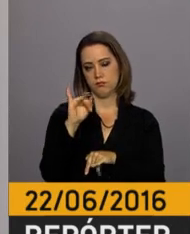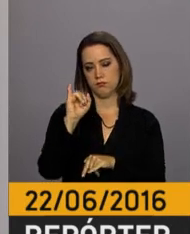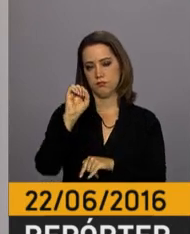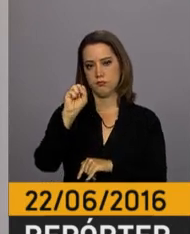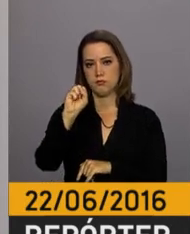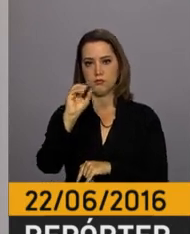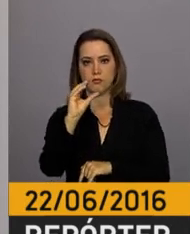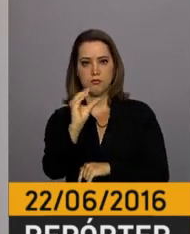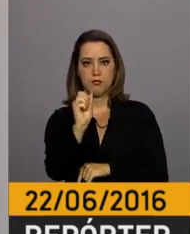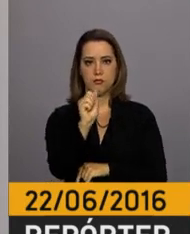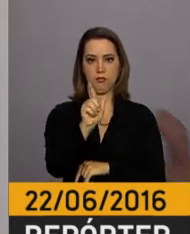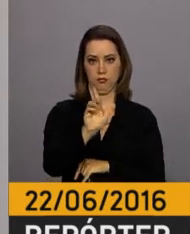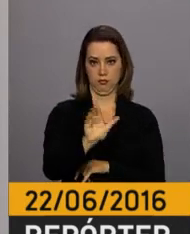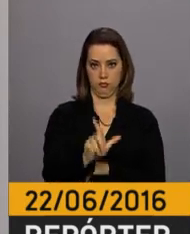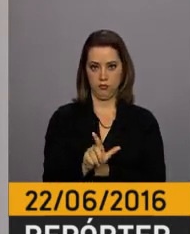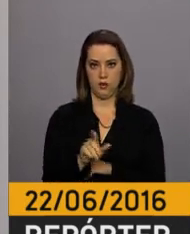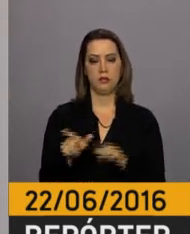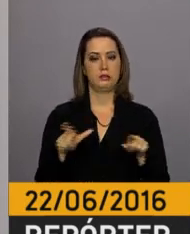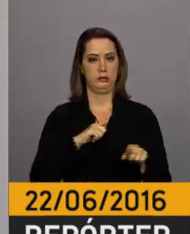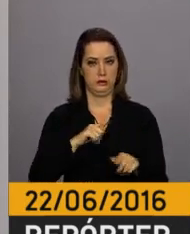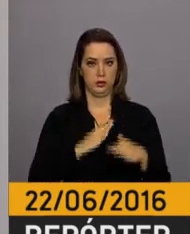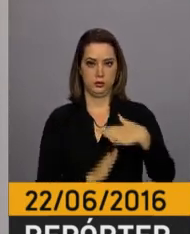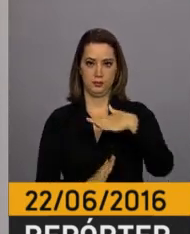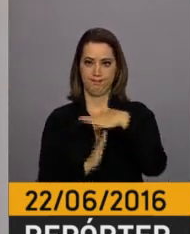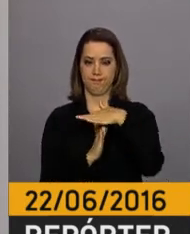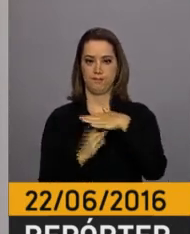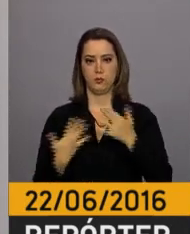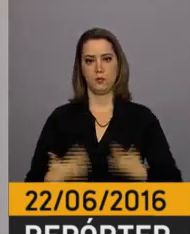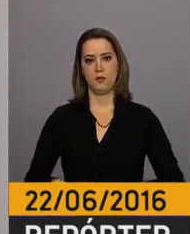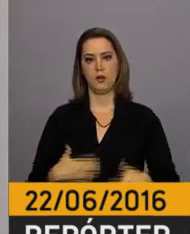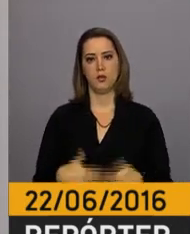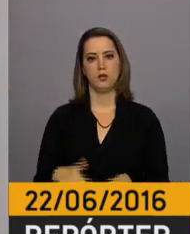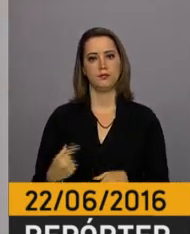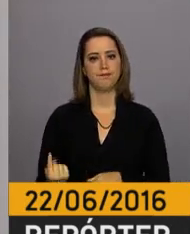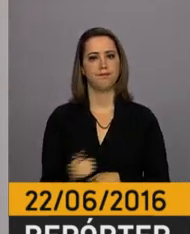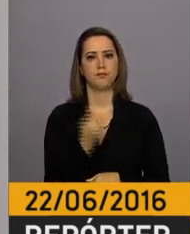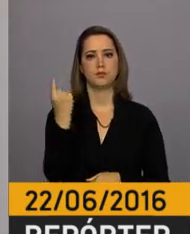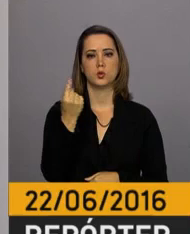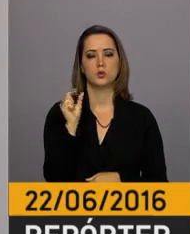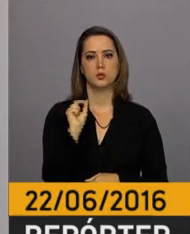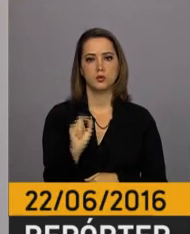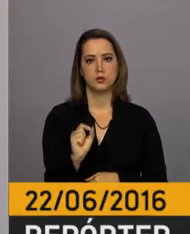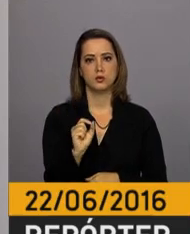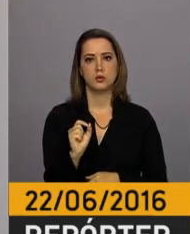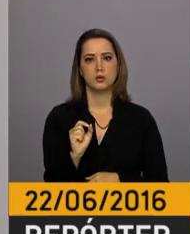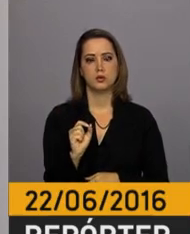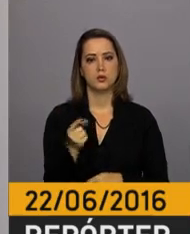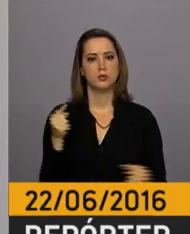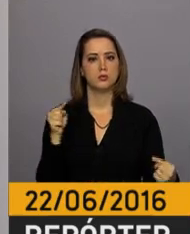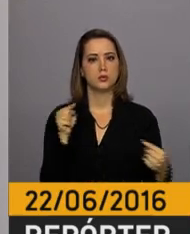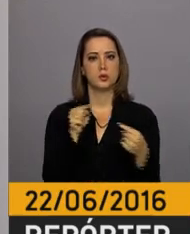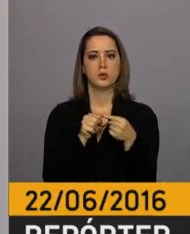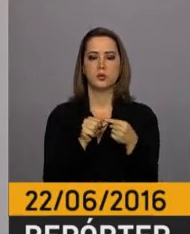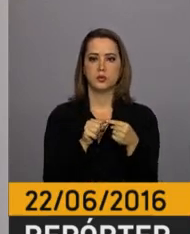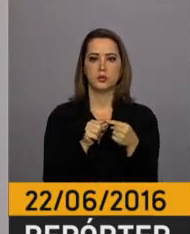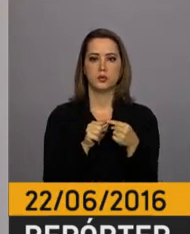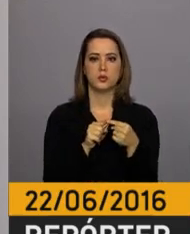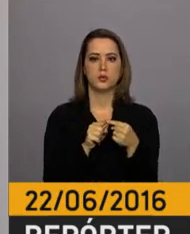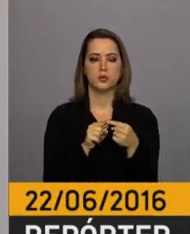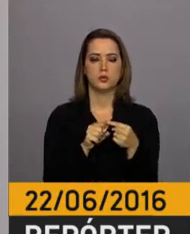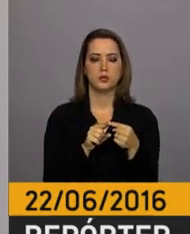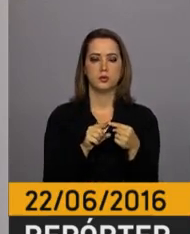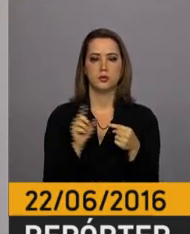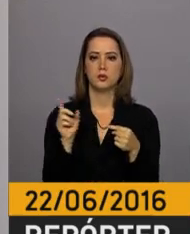tem na PEC que limita o crescimento dos gastos um dos seus eh Pilares mas que não não se